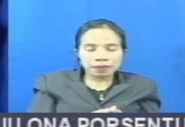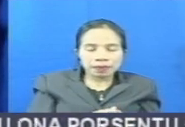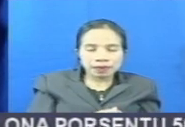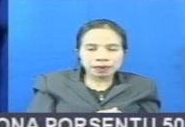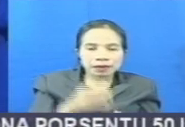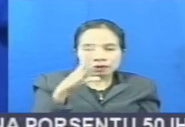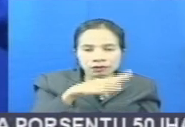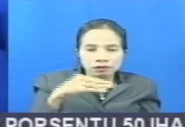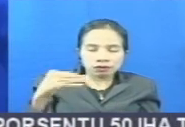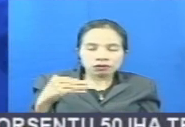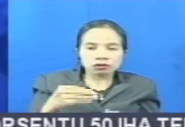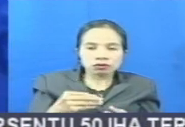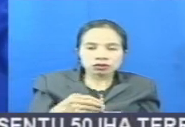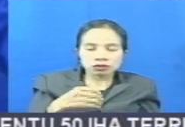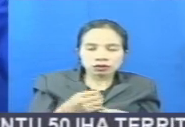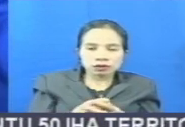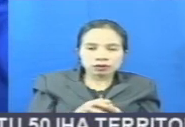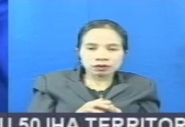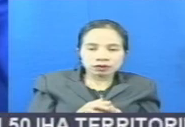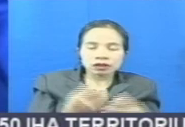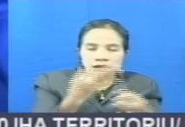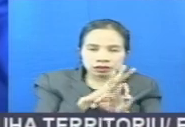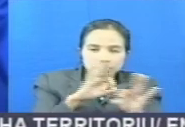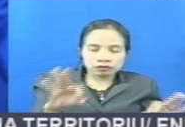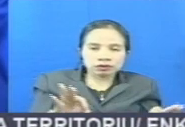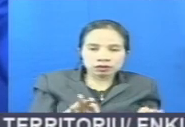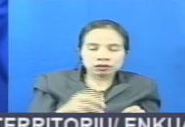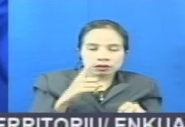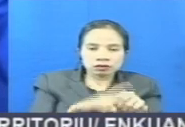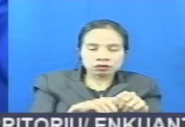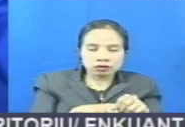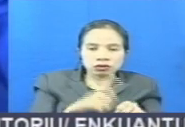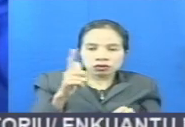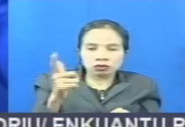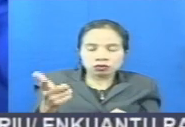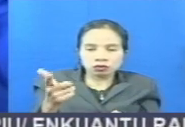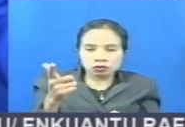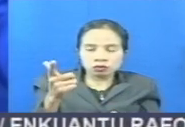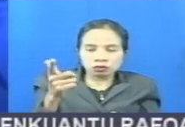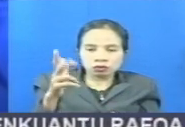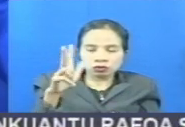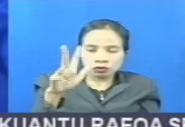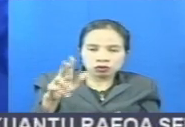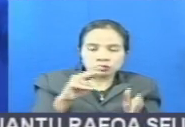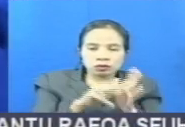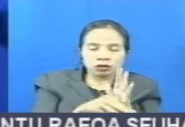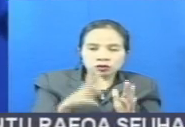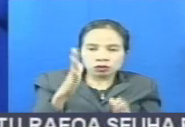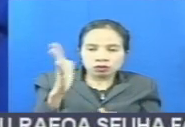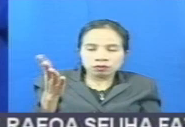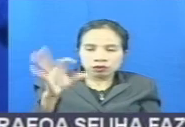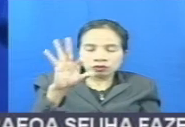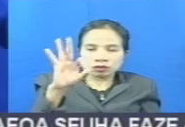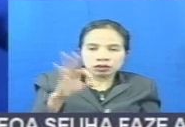não sei, termina, e há horas, o rua nulo resta em tolo, minuto, lima nulo resta em